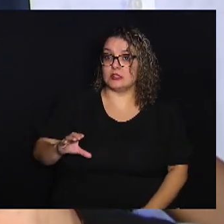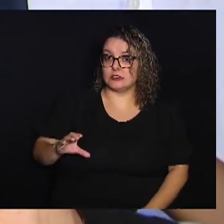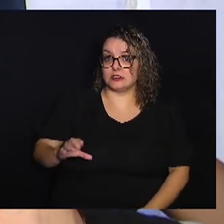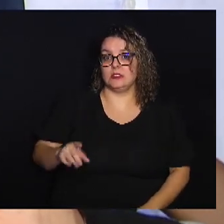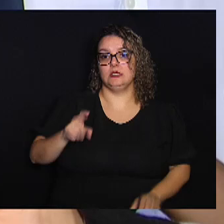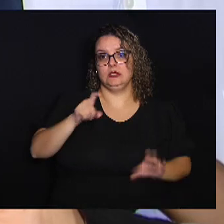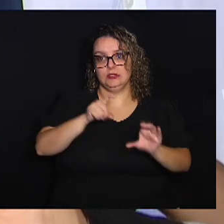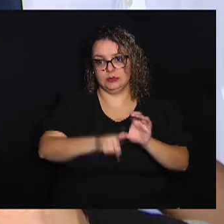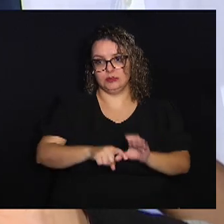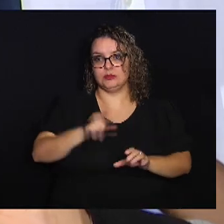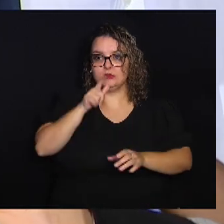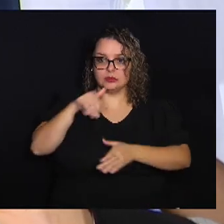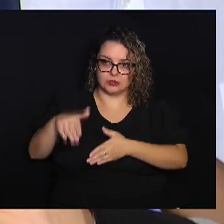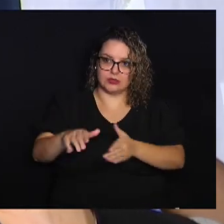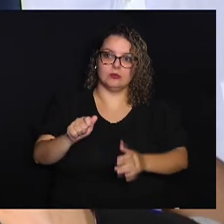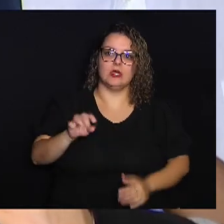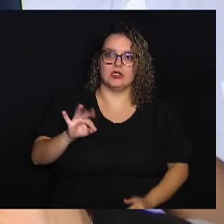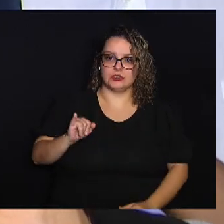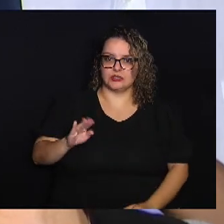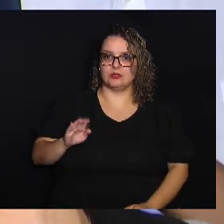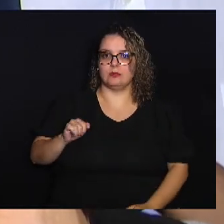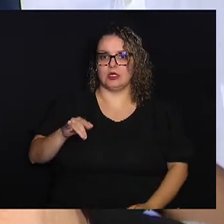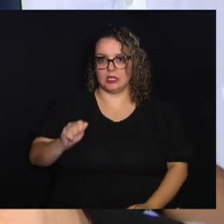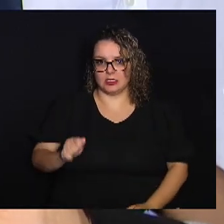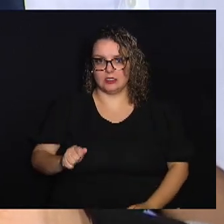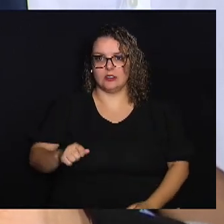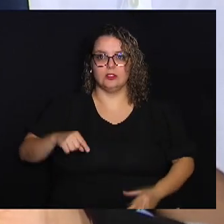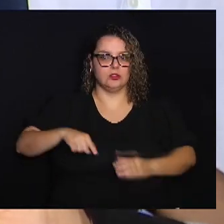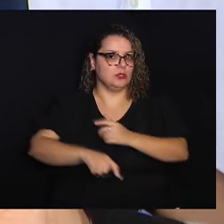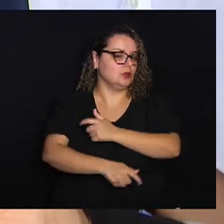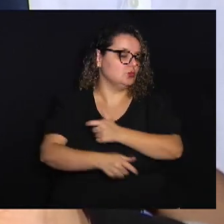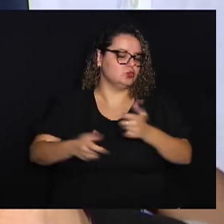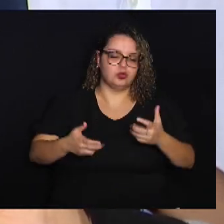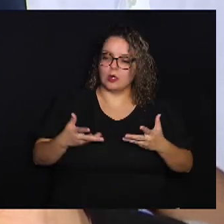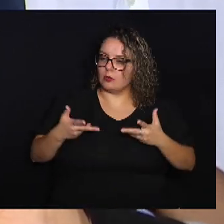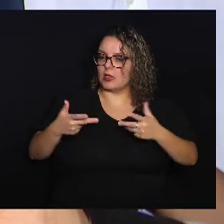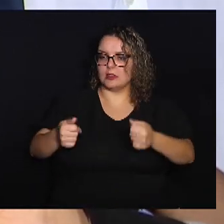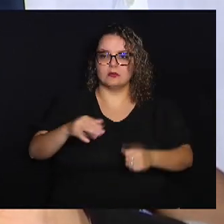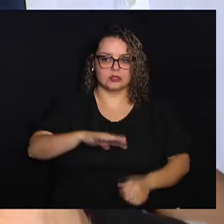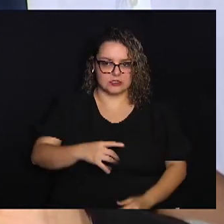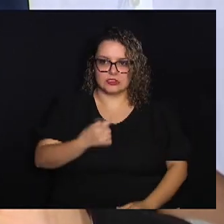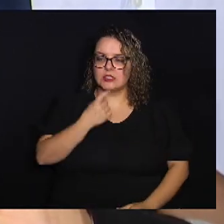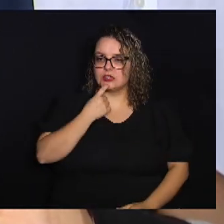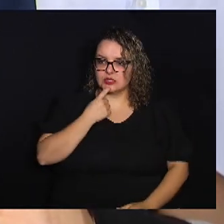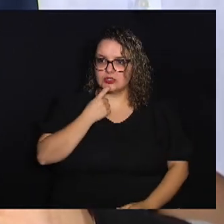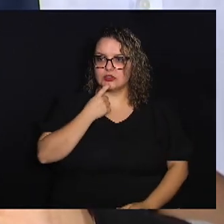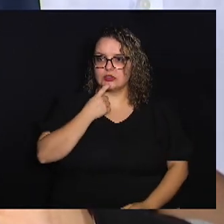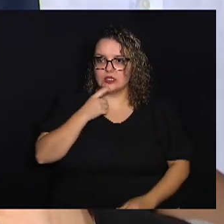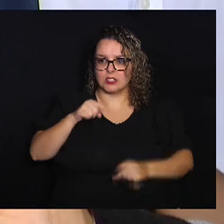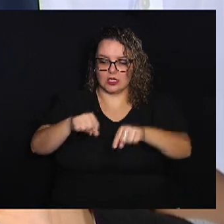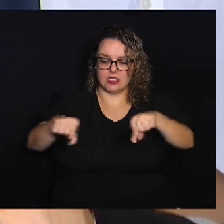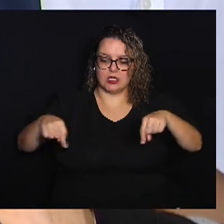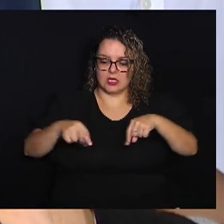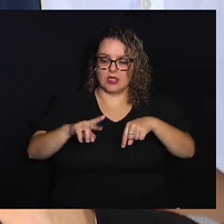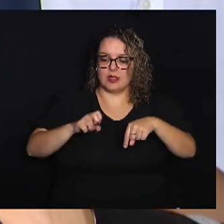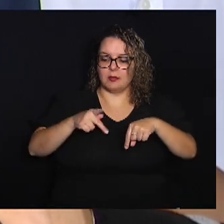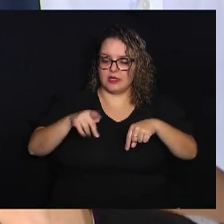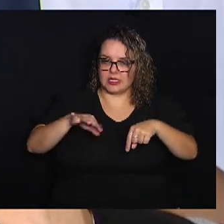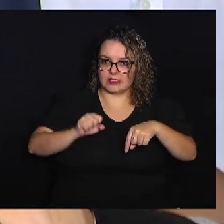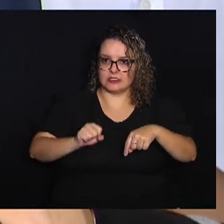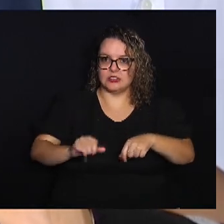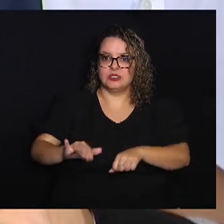dependem do Rio Atibaia. Então é um avanço fantástico para a cidade de Campinas, As represas de Pedreira e Amparo já